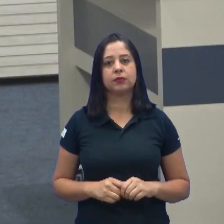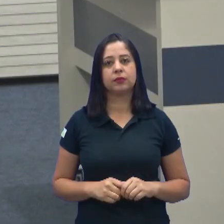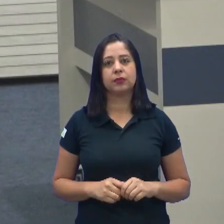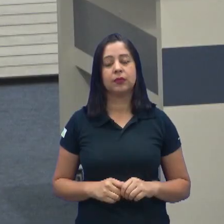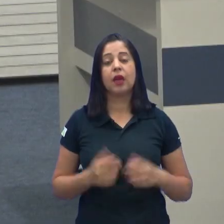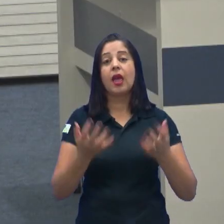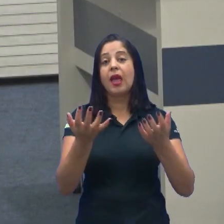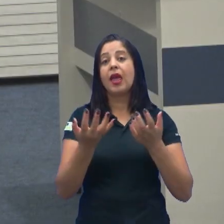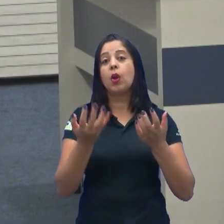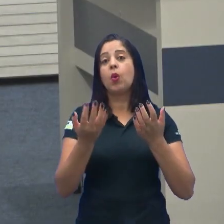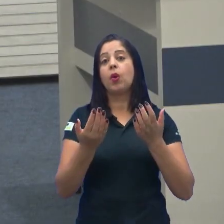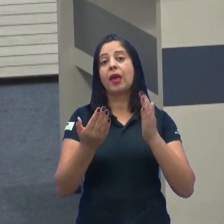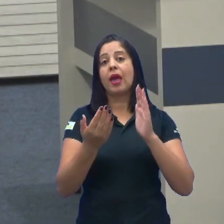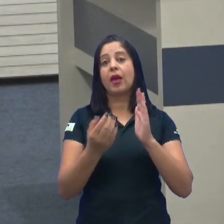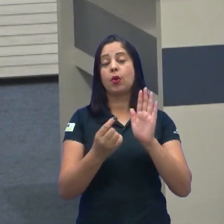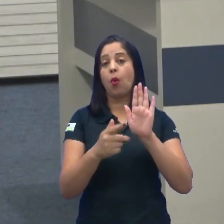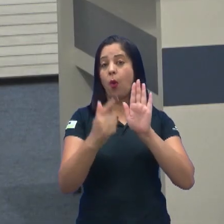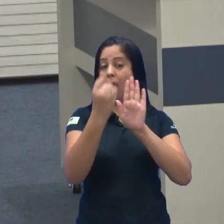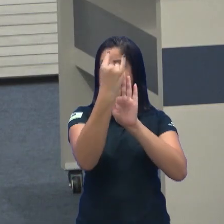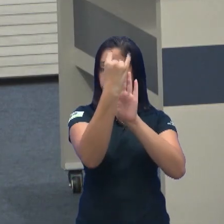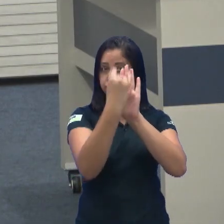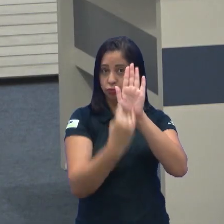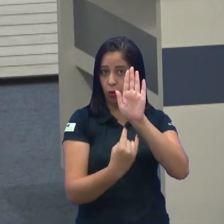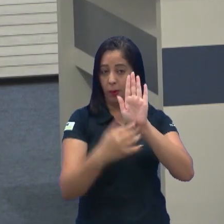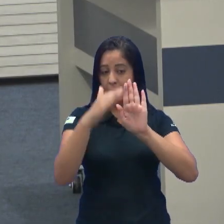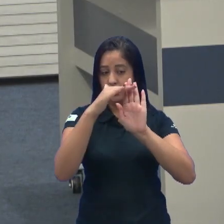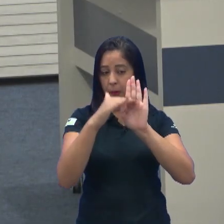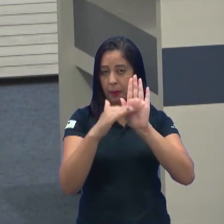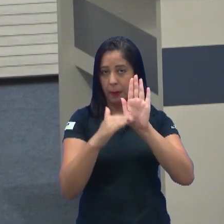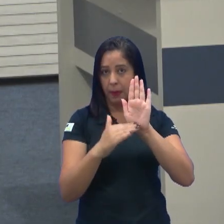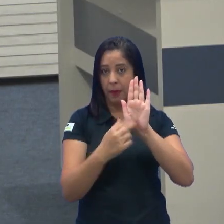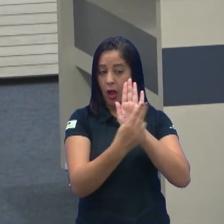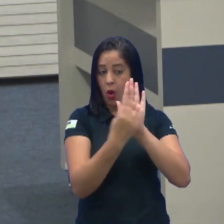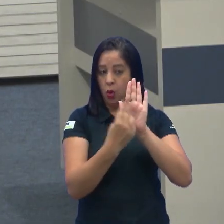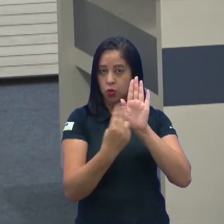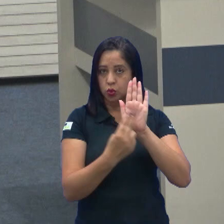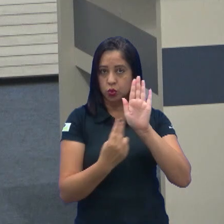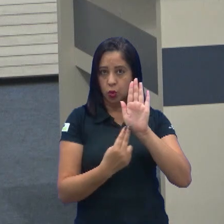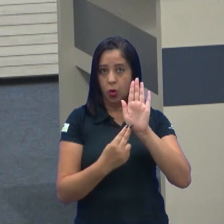lista de todos os animais que foram